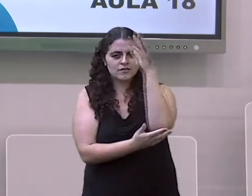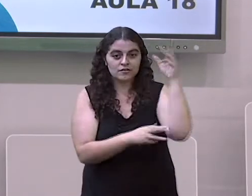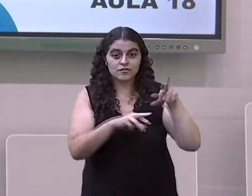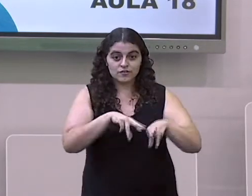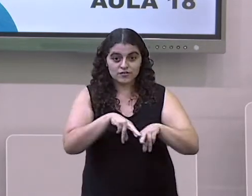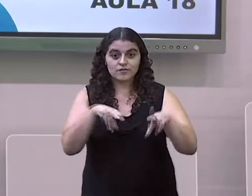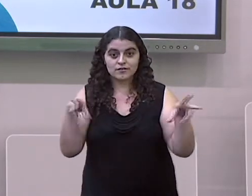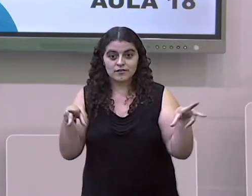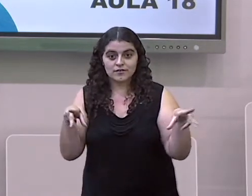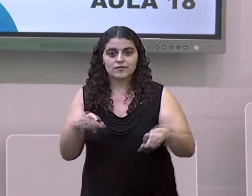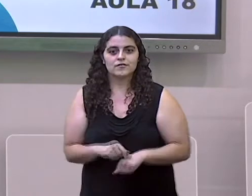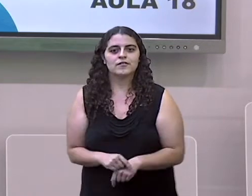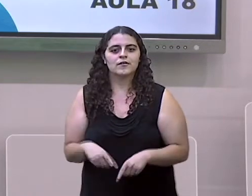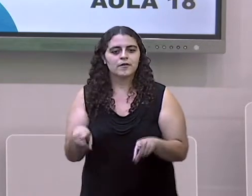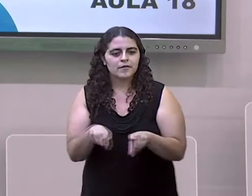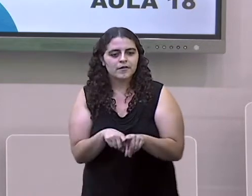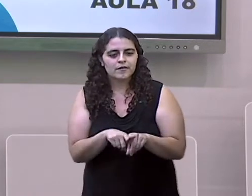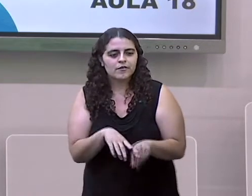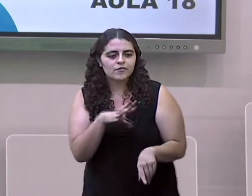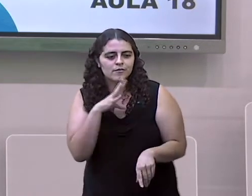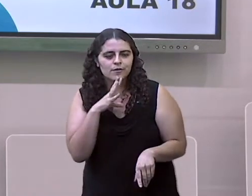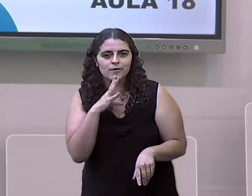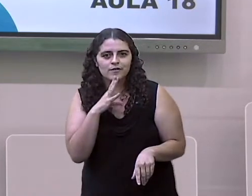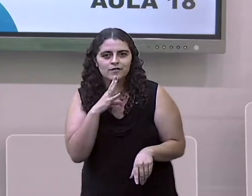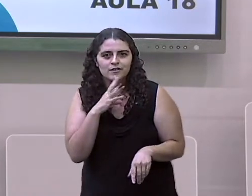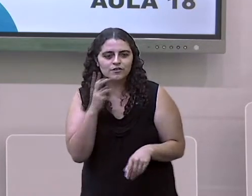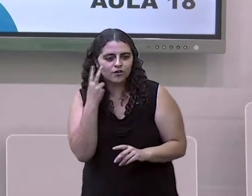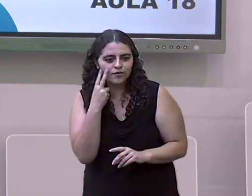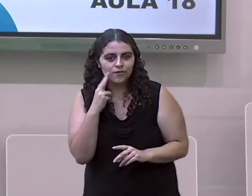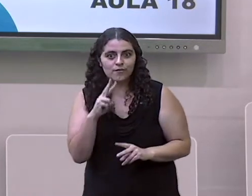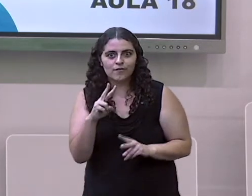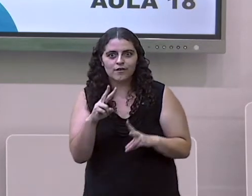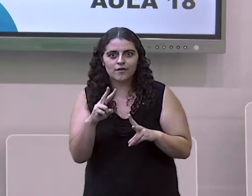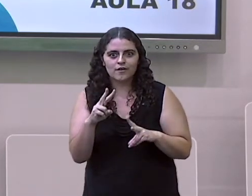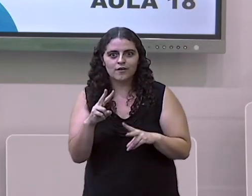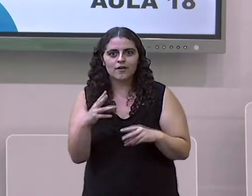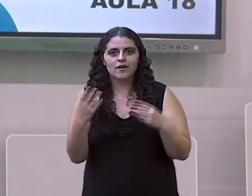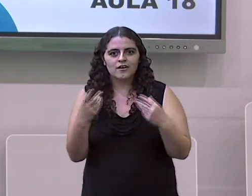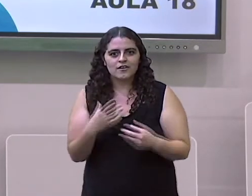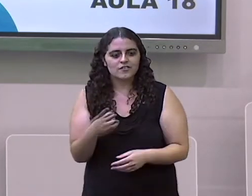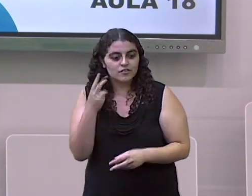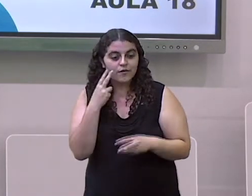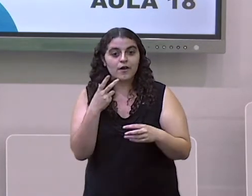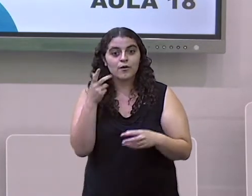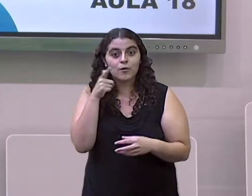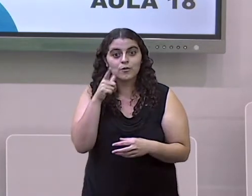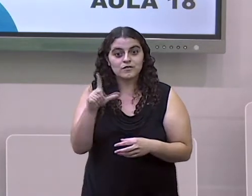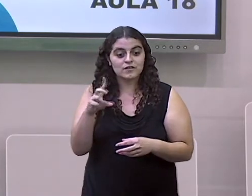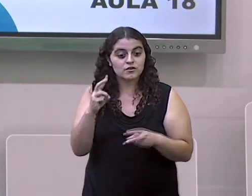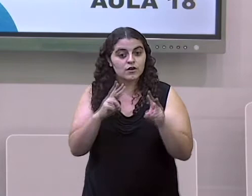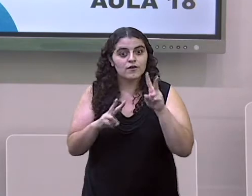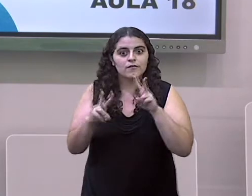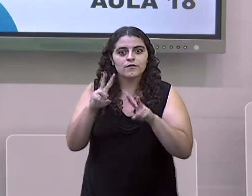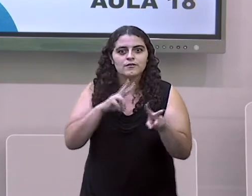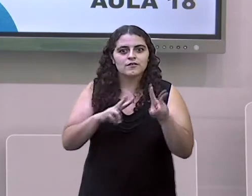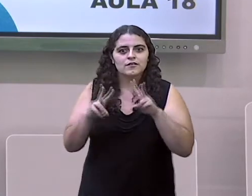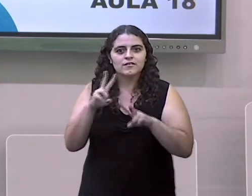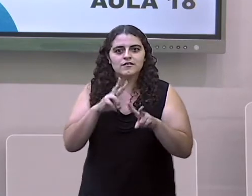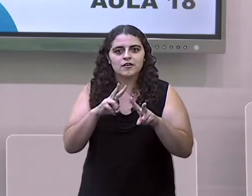Será também que nós reconhecemos hoje uma paisagem somente com a visão, com o sentido da visão, somente aquilo